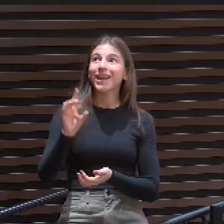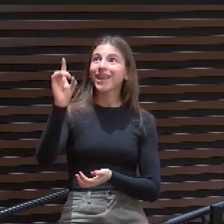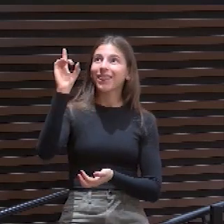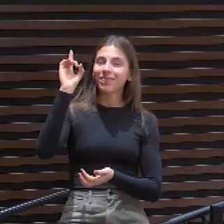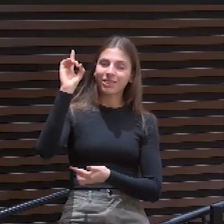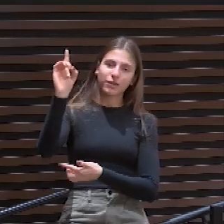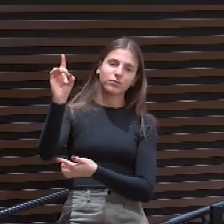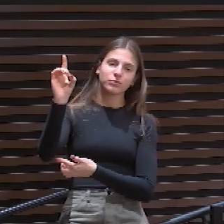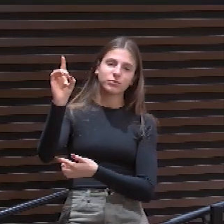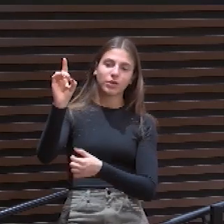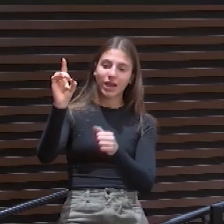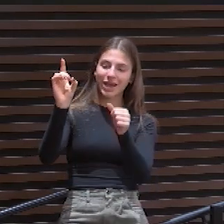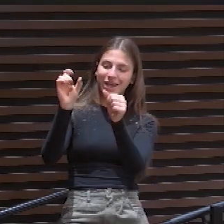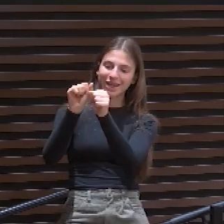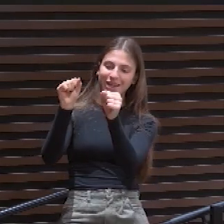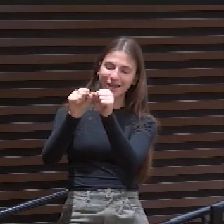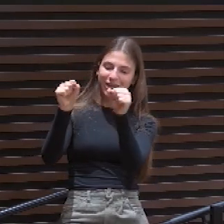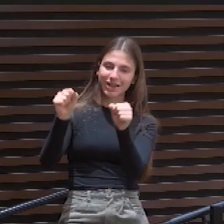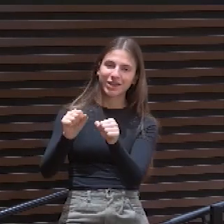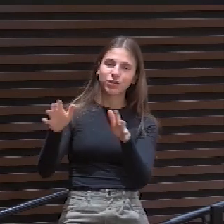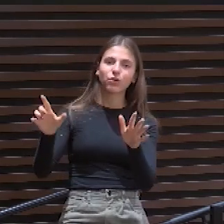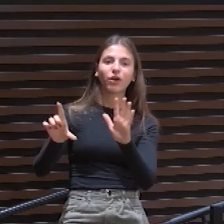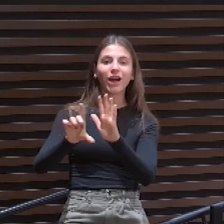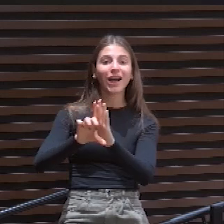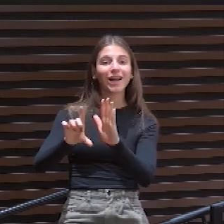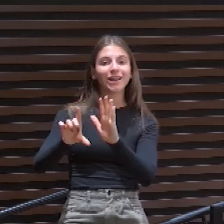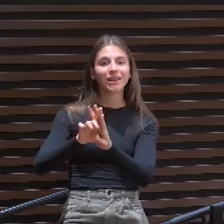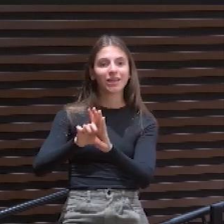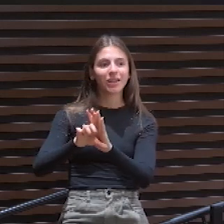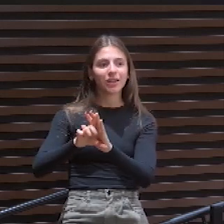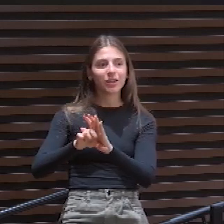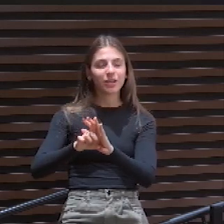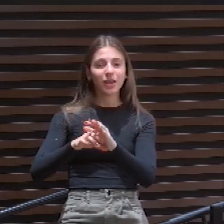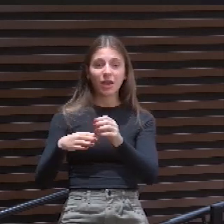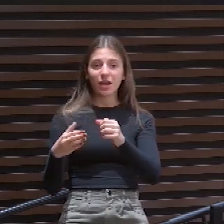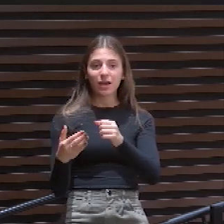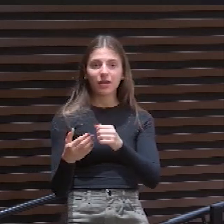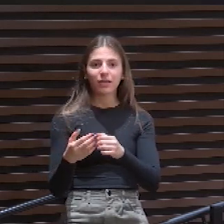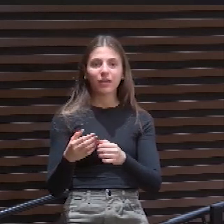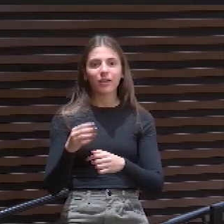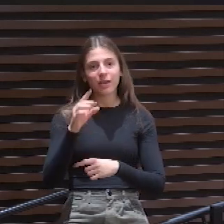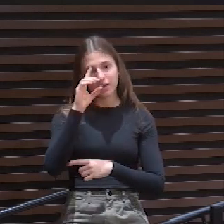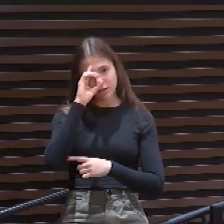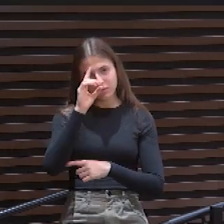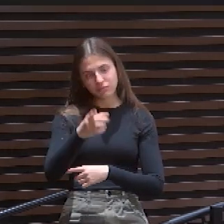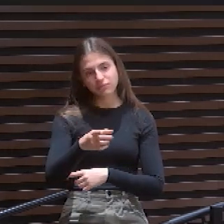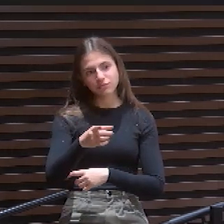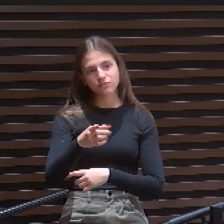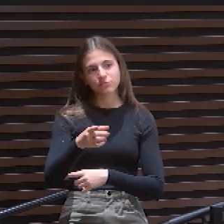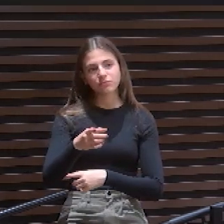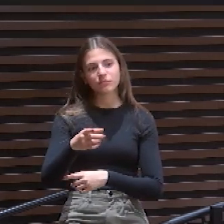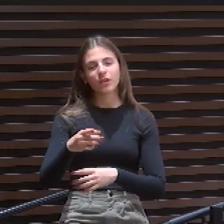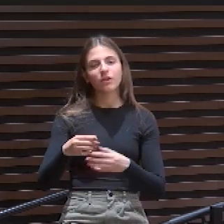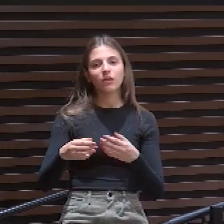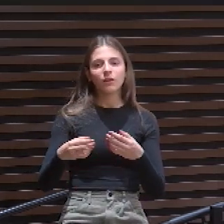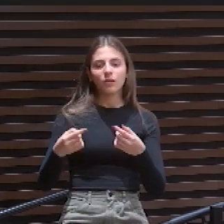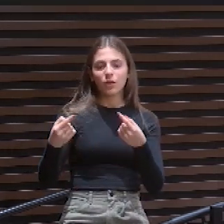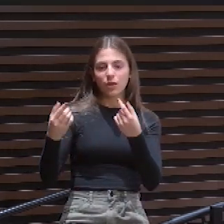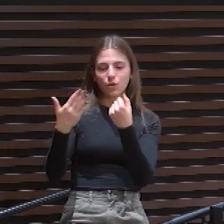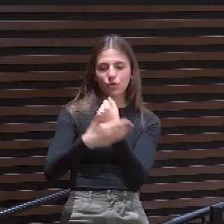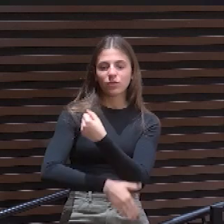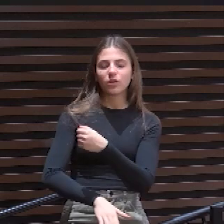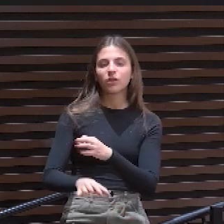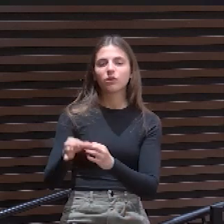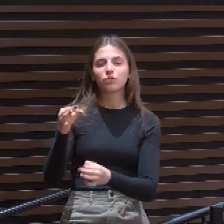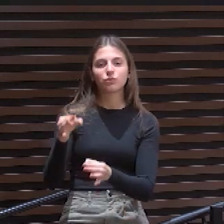Deus, que criou a lei, originariamente também é o juiz, visto que